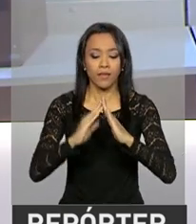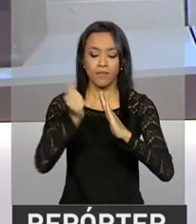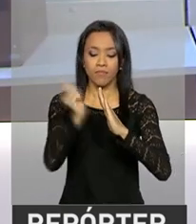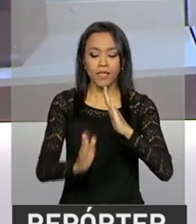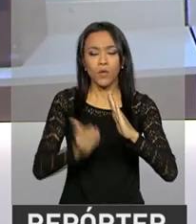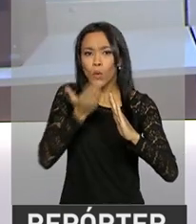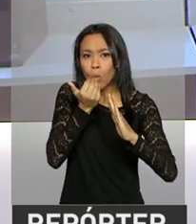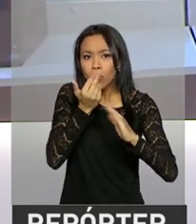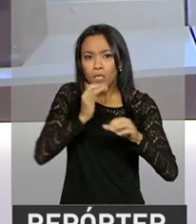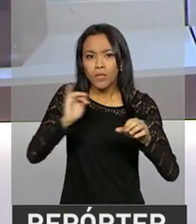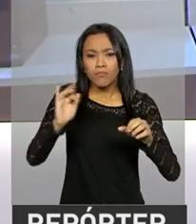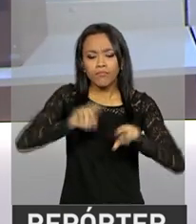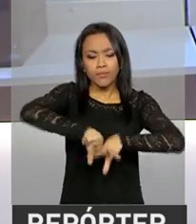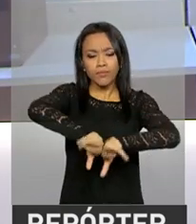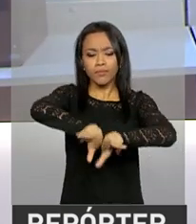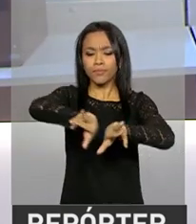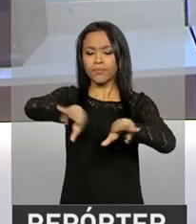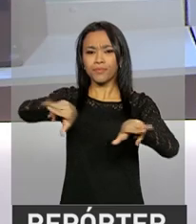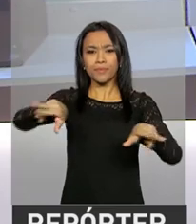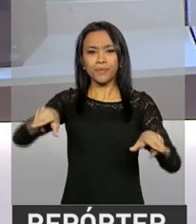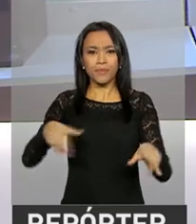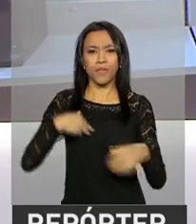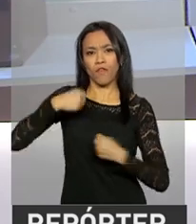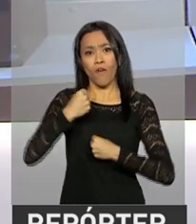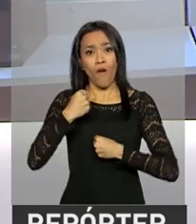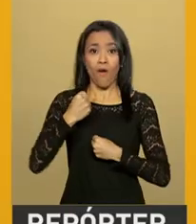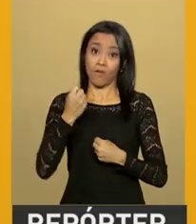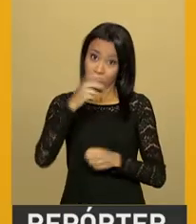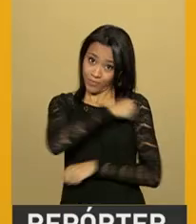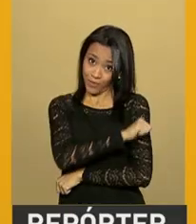típicas e dançar forró em pleno Rio de Janeiro.